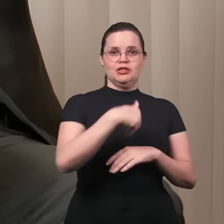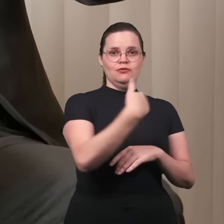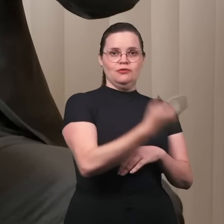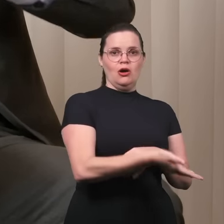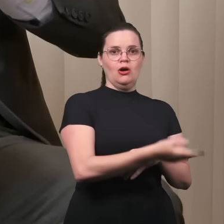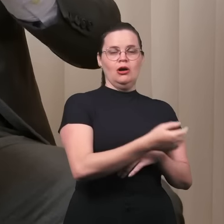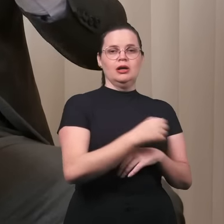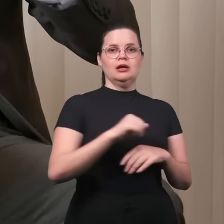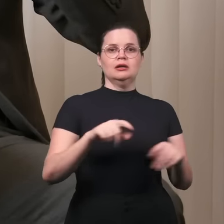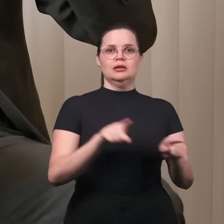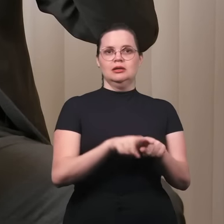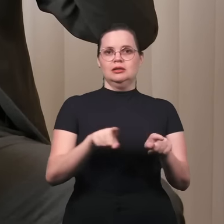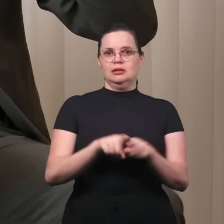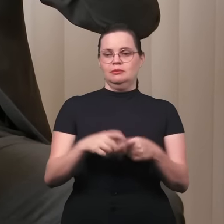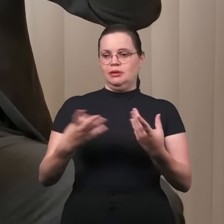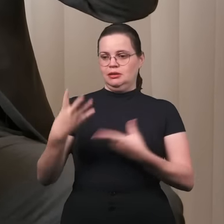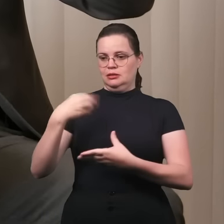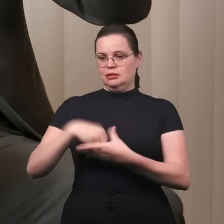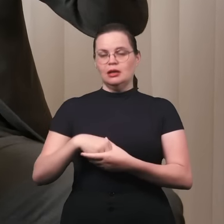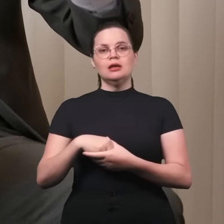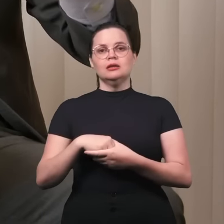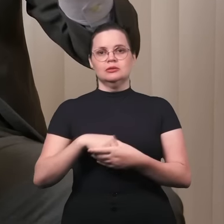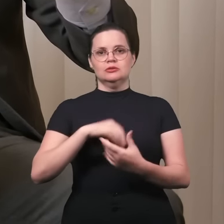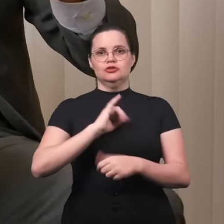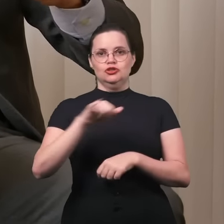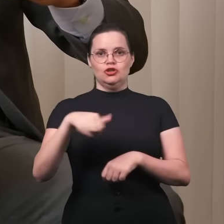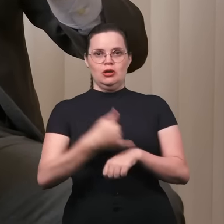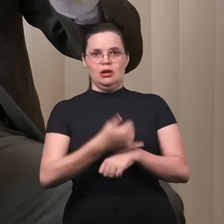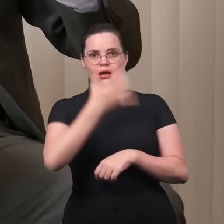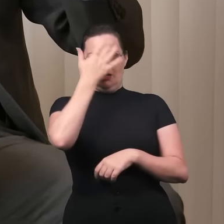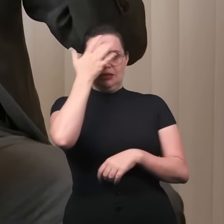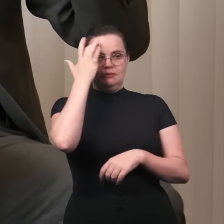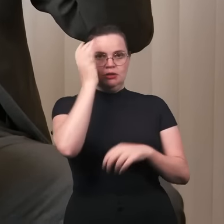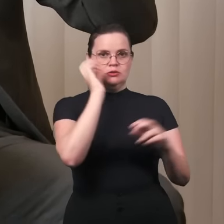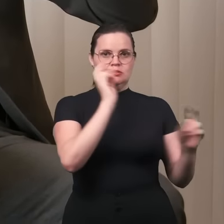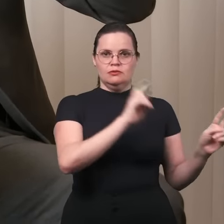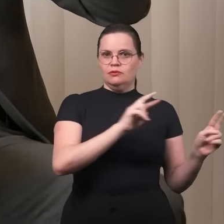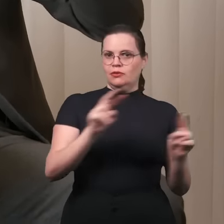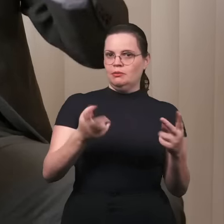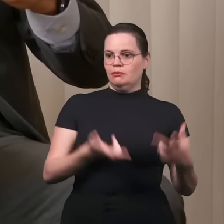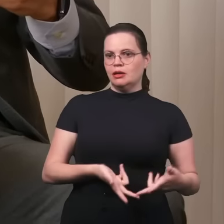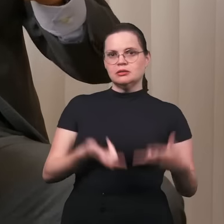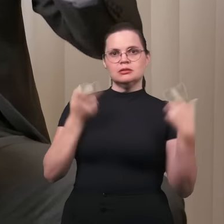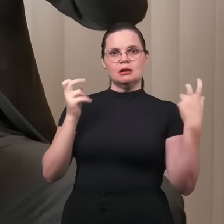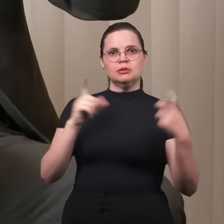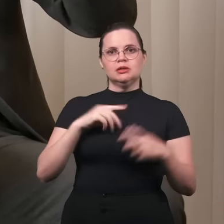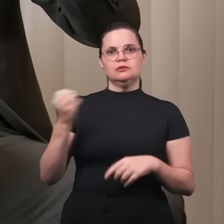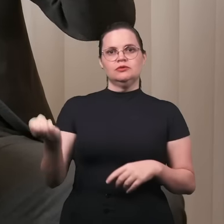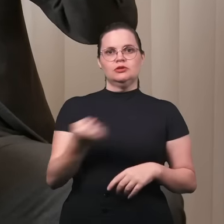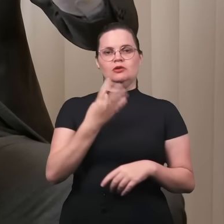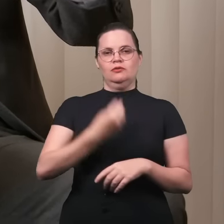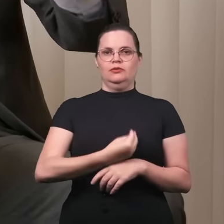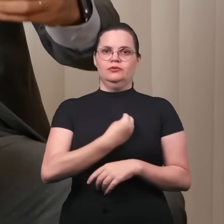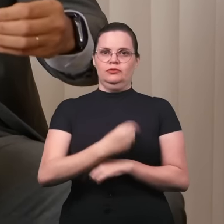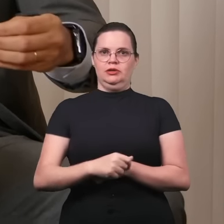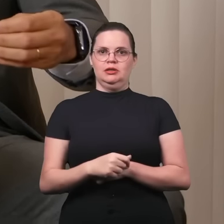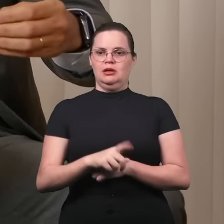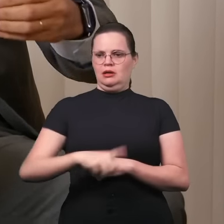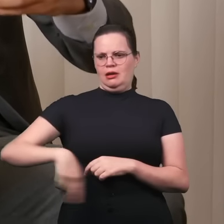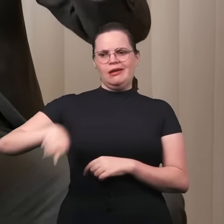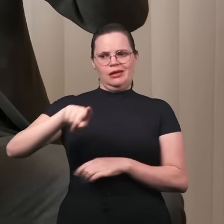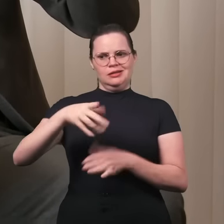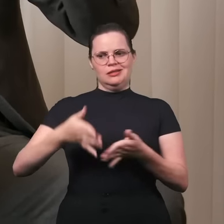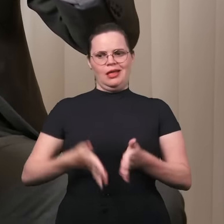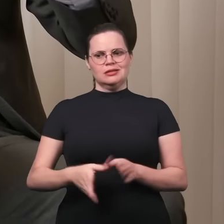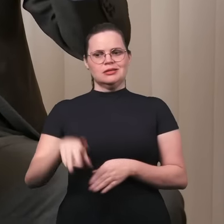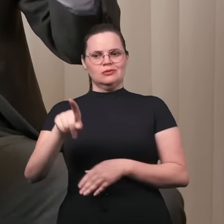era nativo, por uma operação do Espírito Santo, eles conseguem ter esse novo nascimento, ambos são nascidos ali.